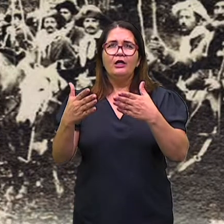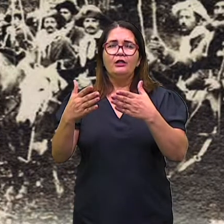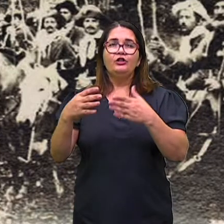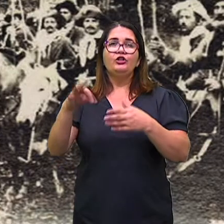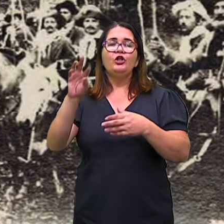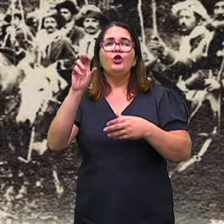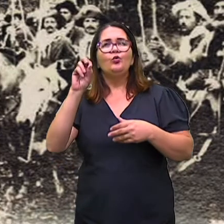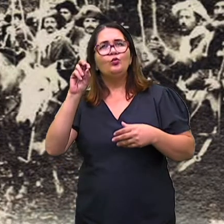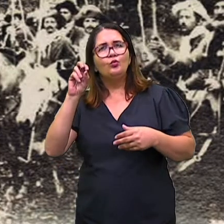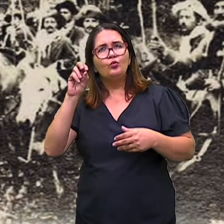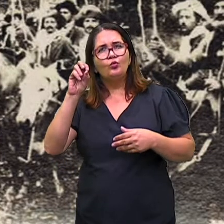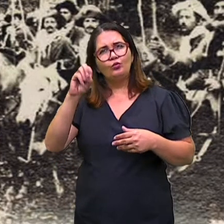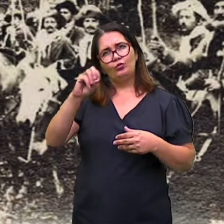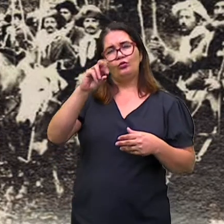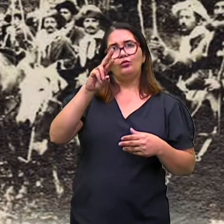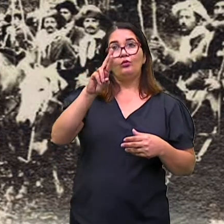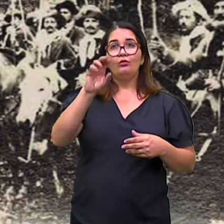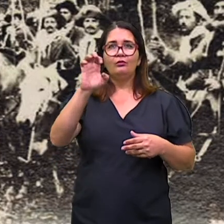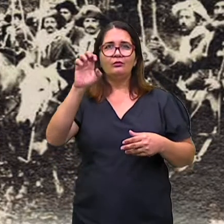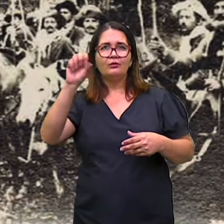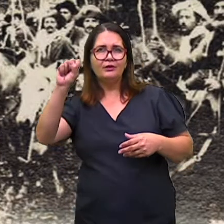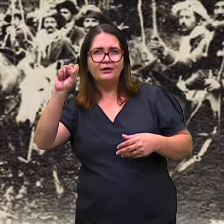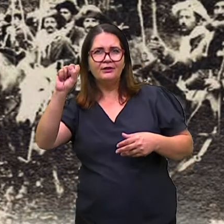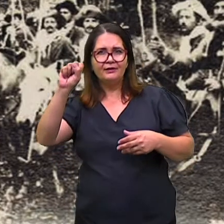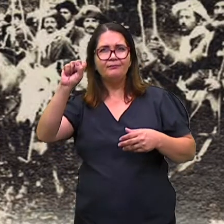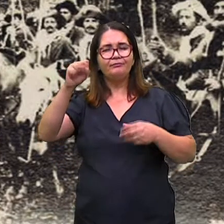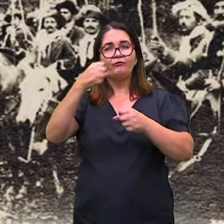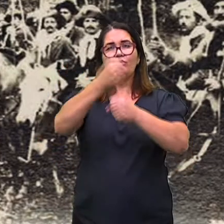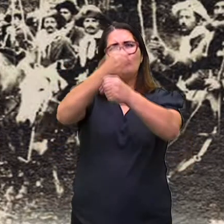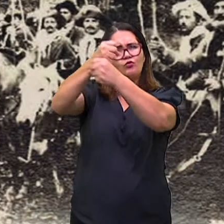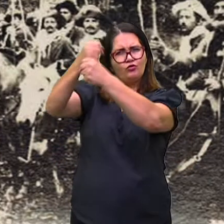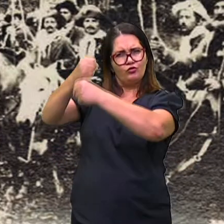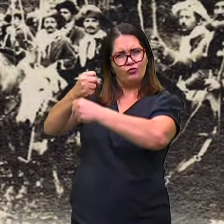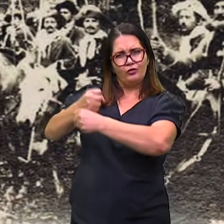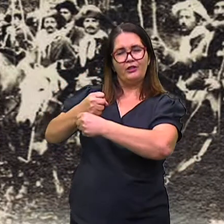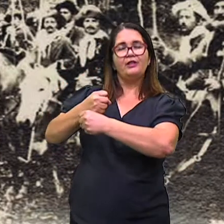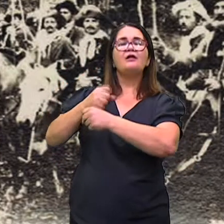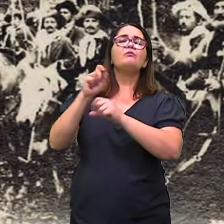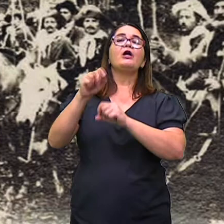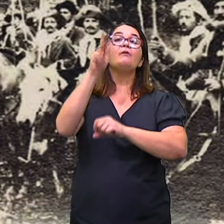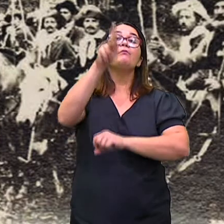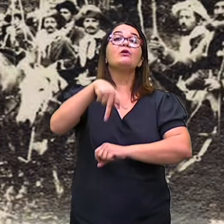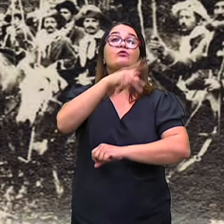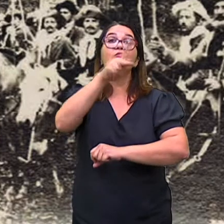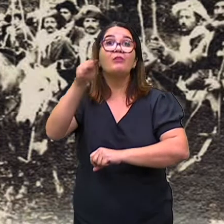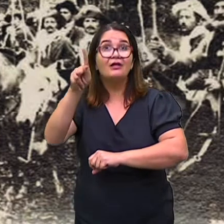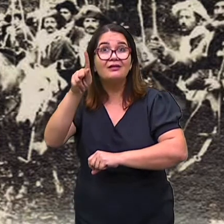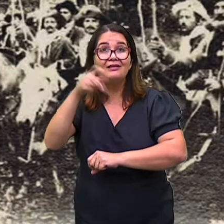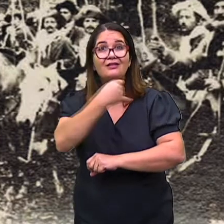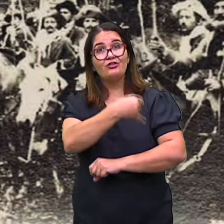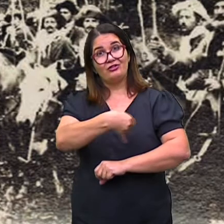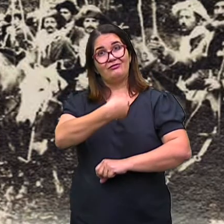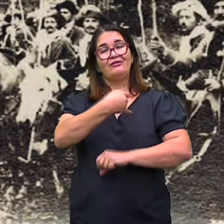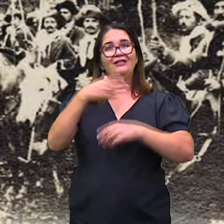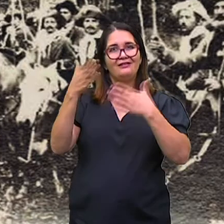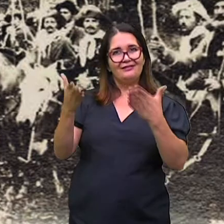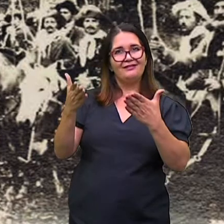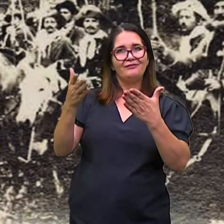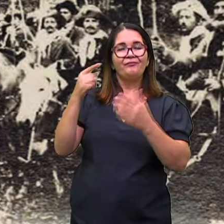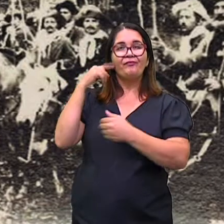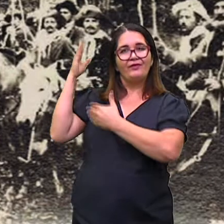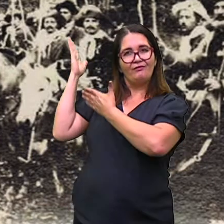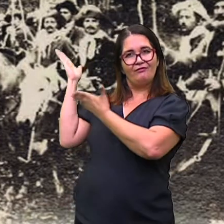Torres, onde foi construída pelos jesuítas. Então, nós temos aqui a